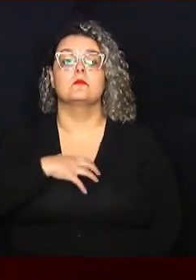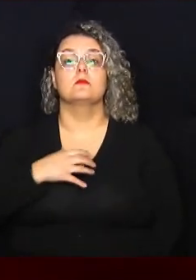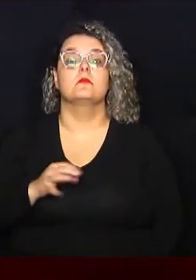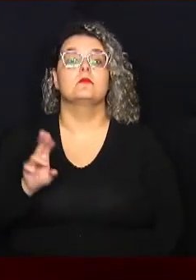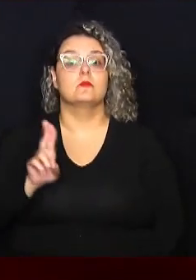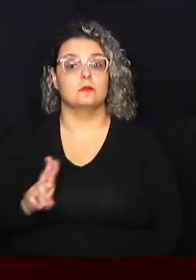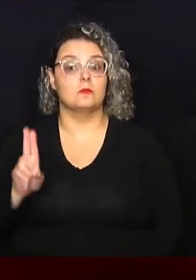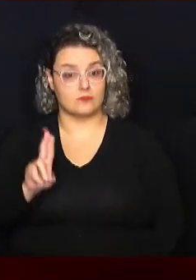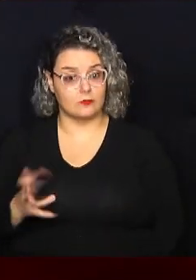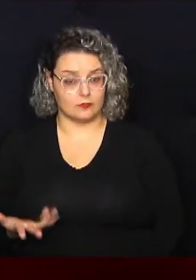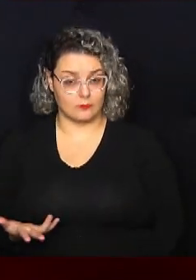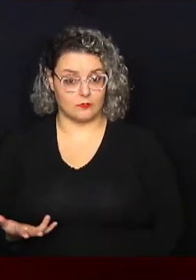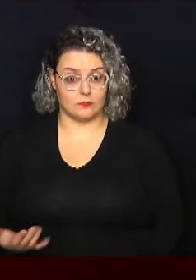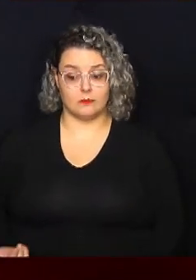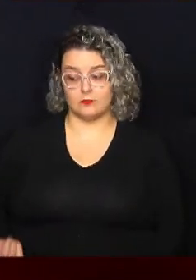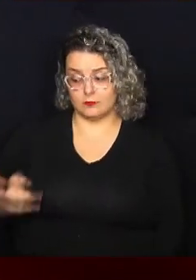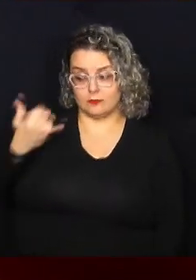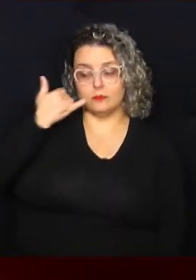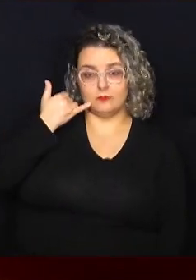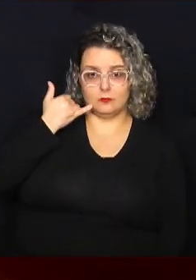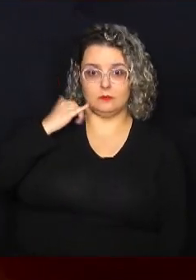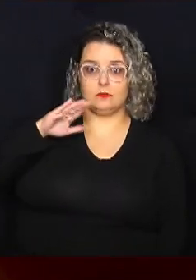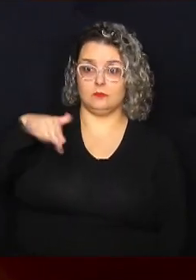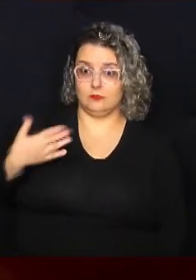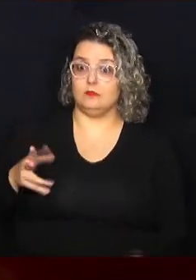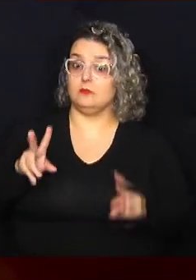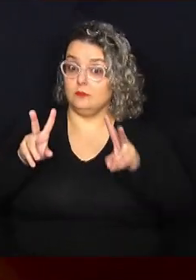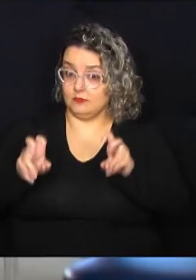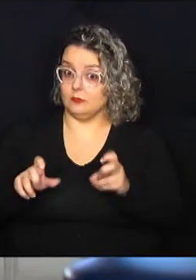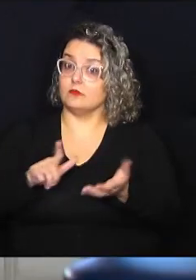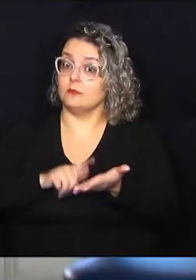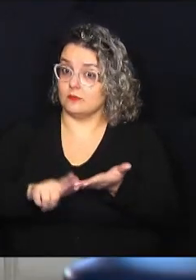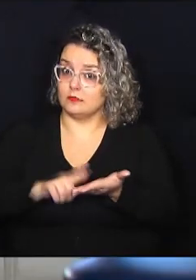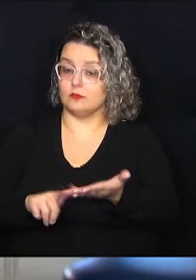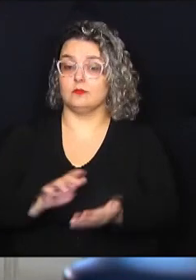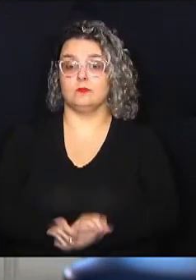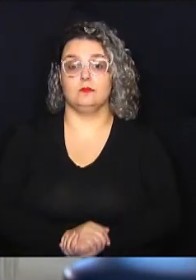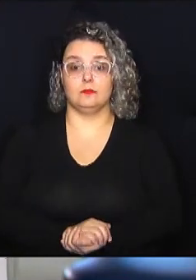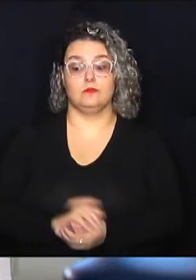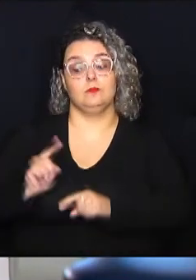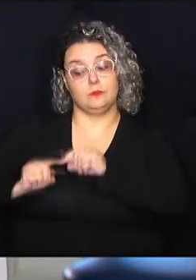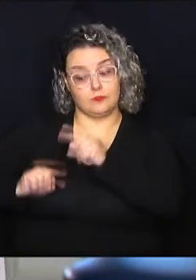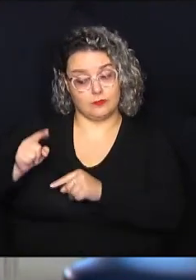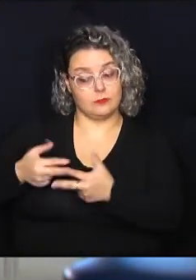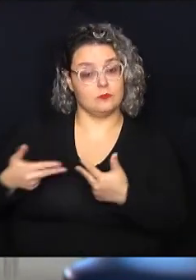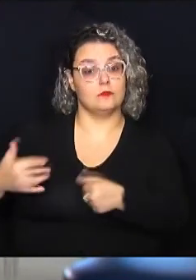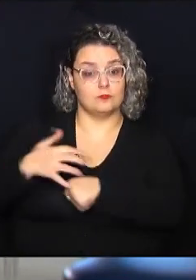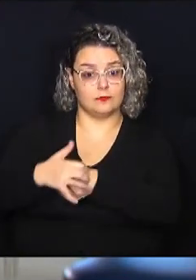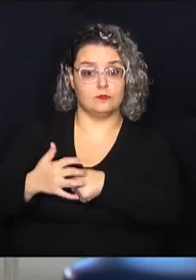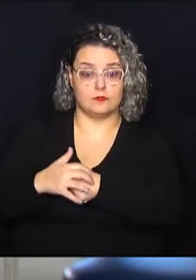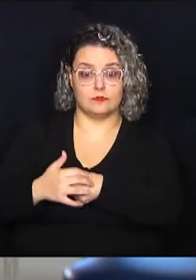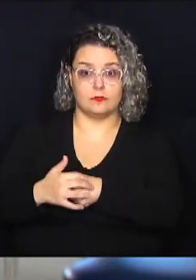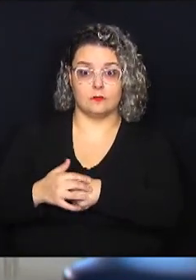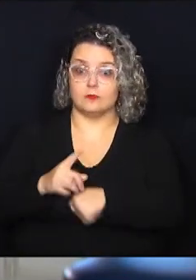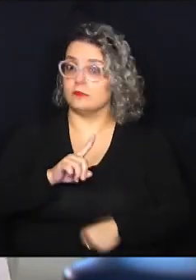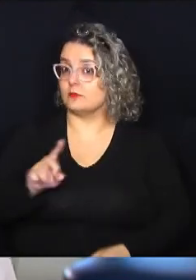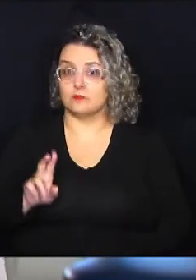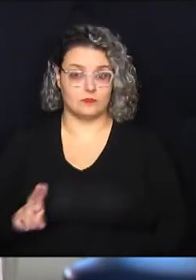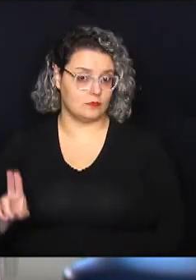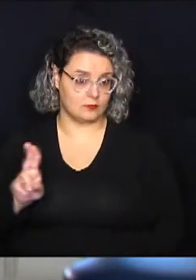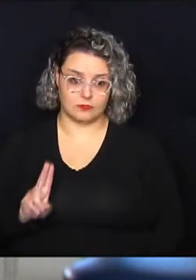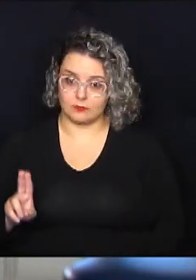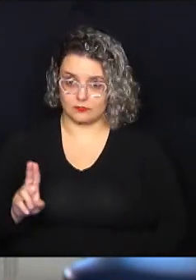utilizarmos o celular quando o assunto é higiene o aparelho eletrônico ele não deve ser utilizado